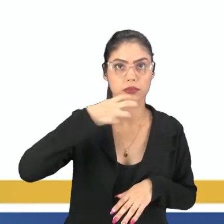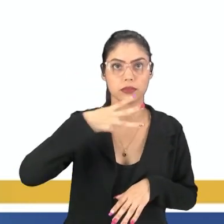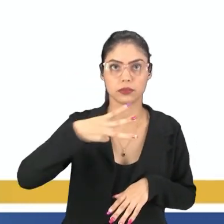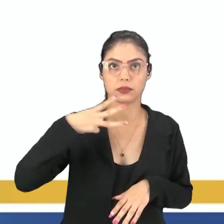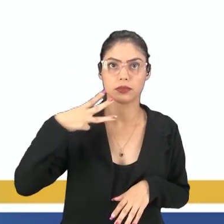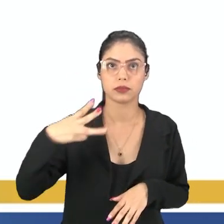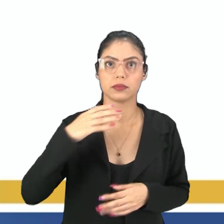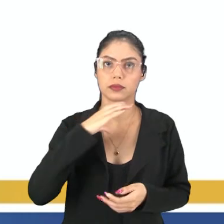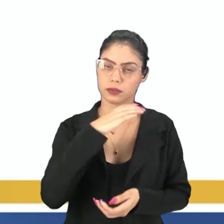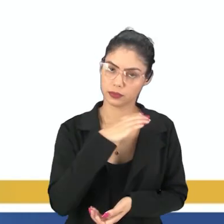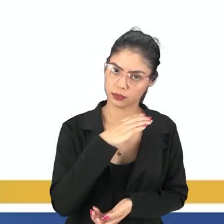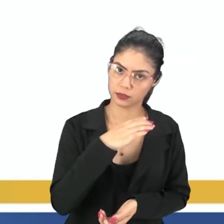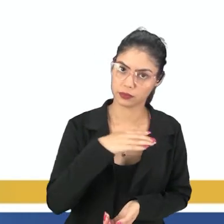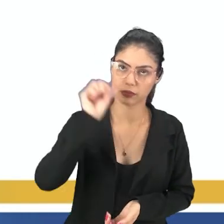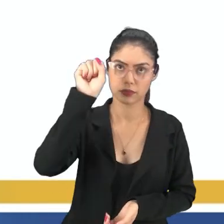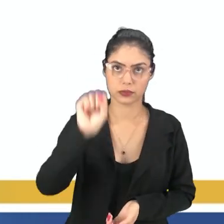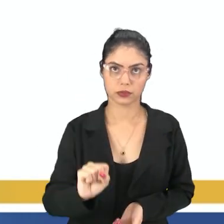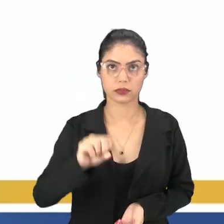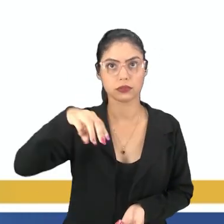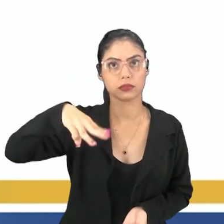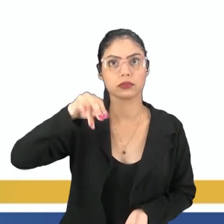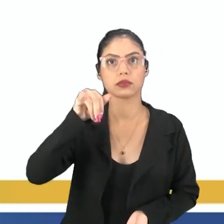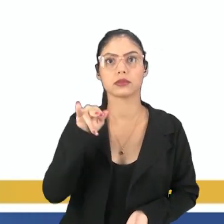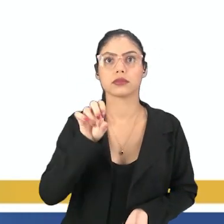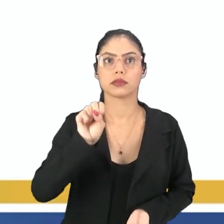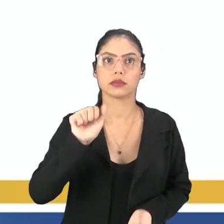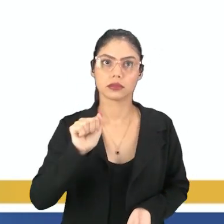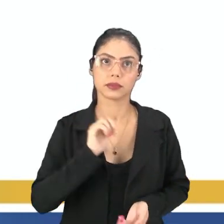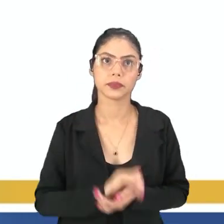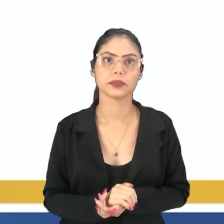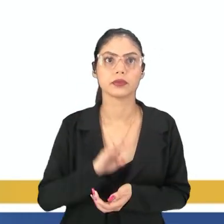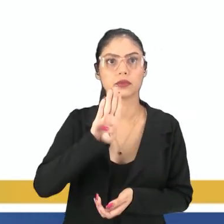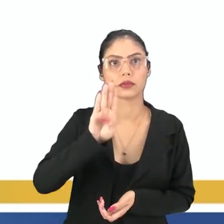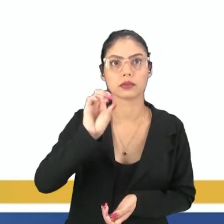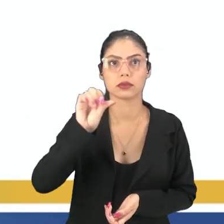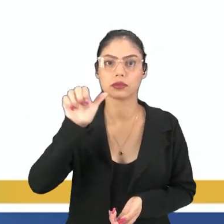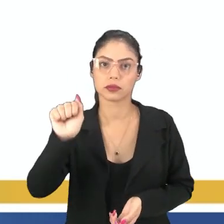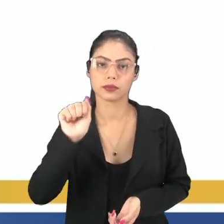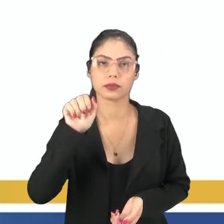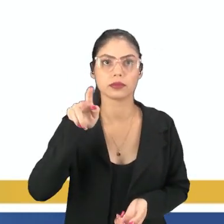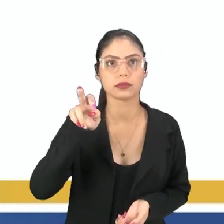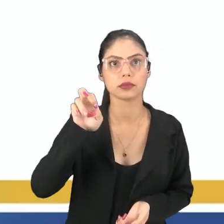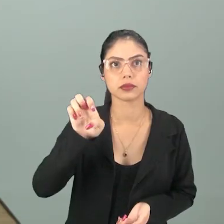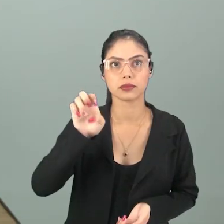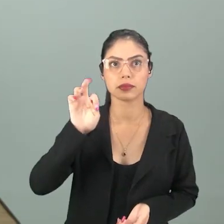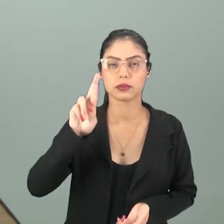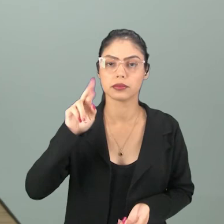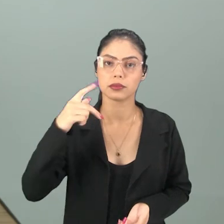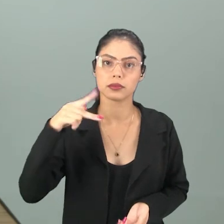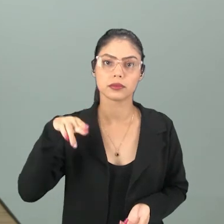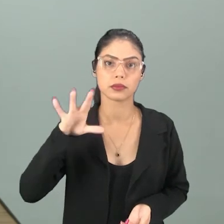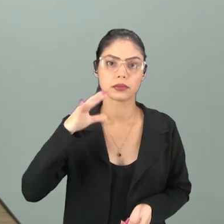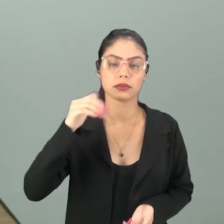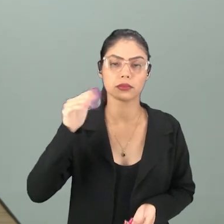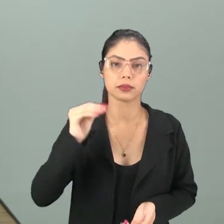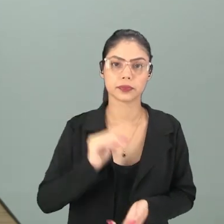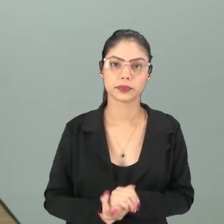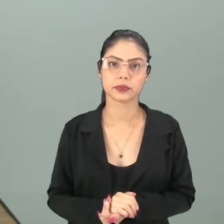de 1933, numa cidade do sul de Minas Gerais, Boa Esperança, né? E